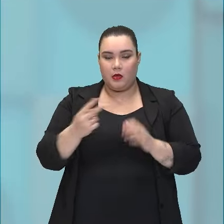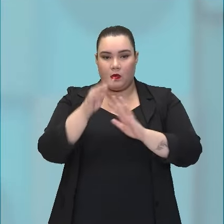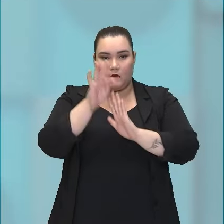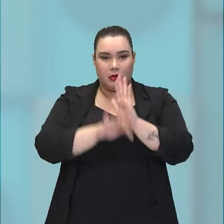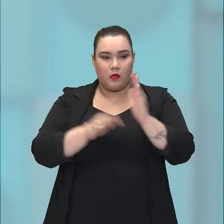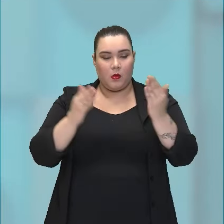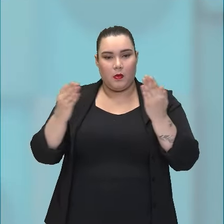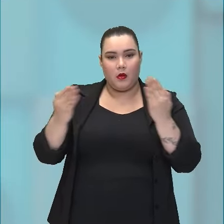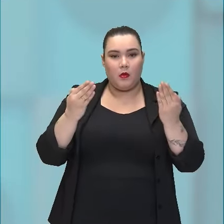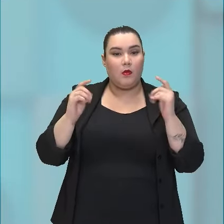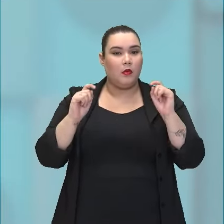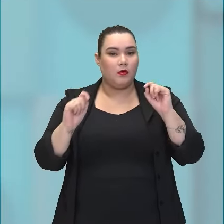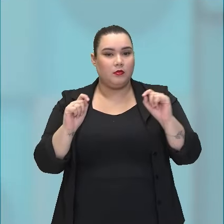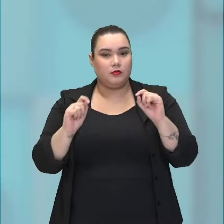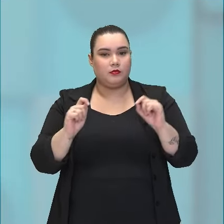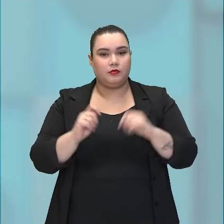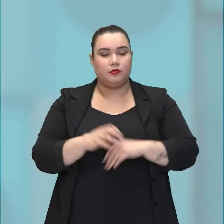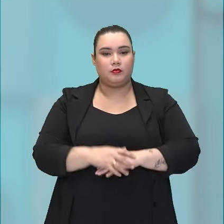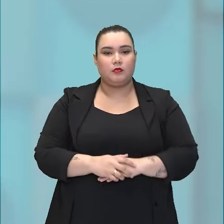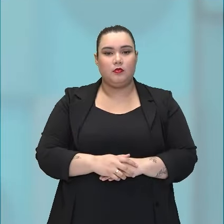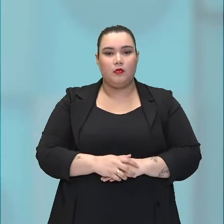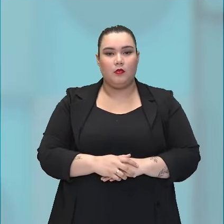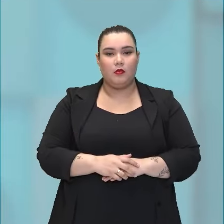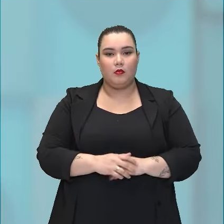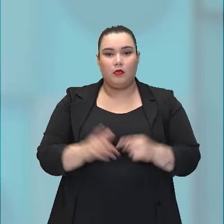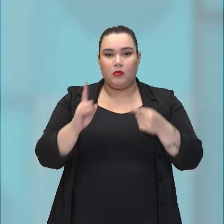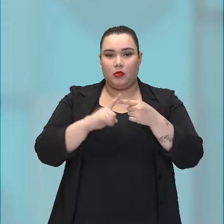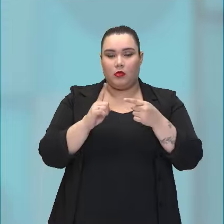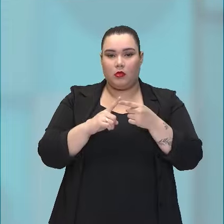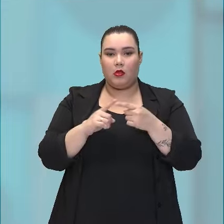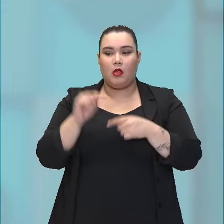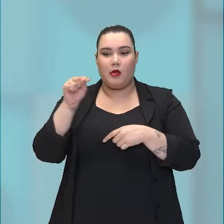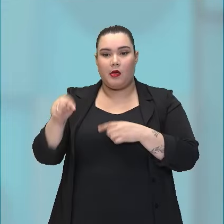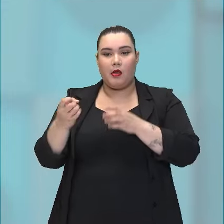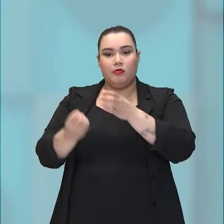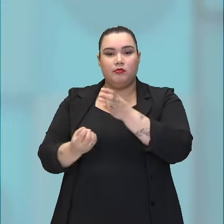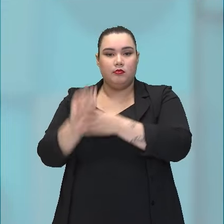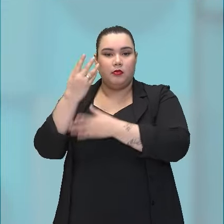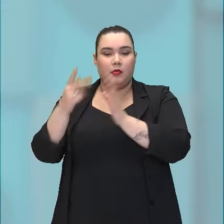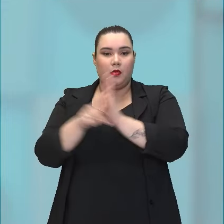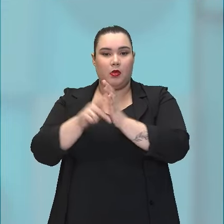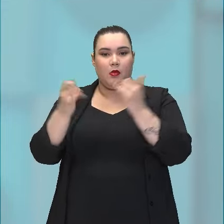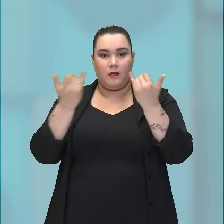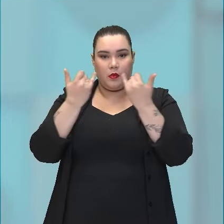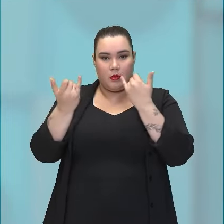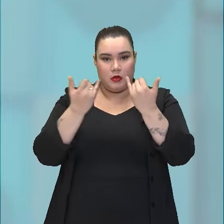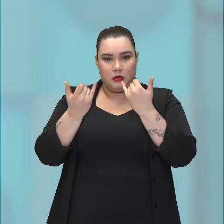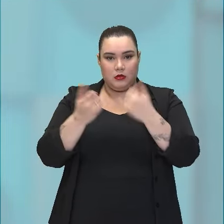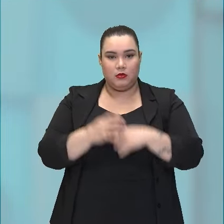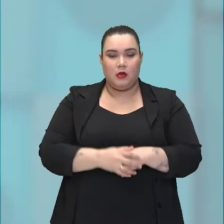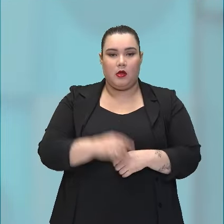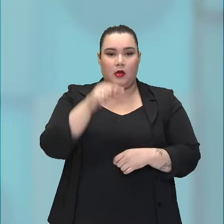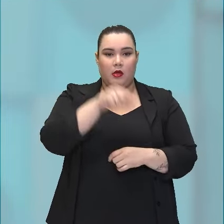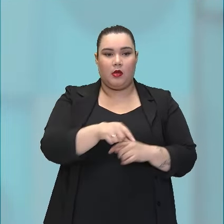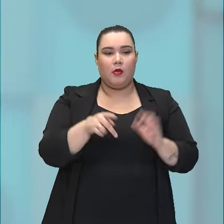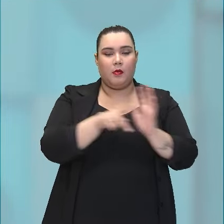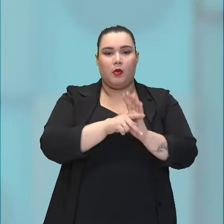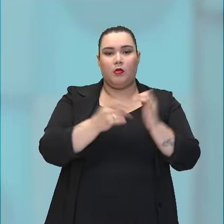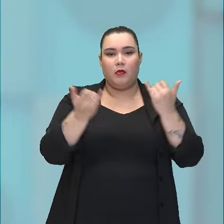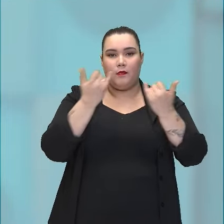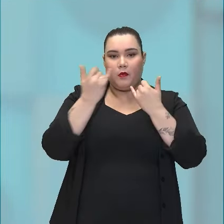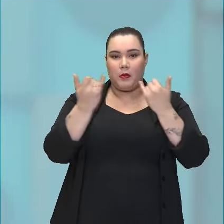textos é exatamente tem origem em um senso comum e o outro tem origem no conhecimento